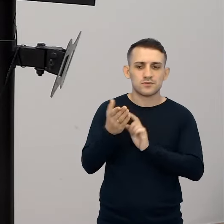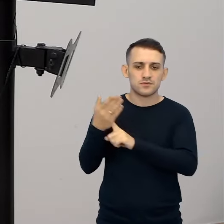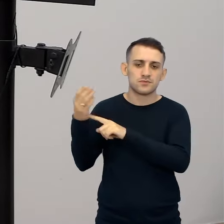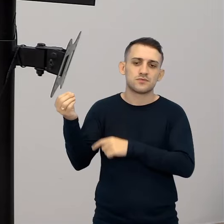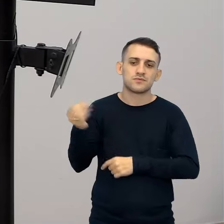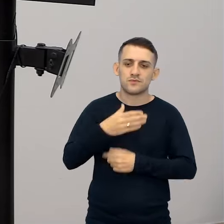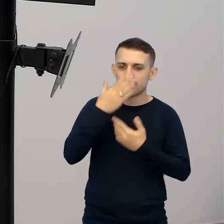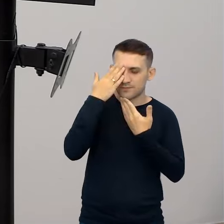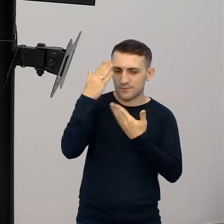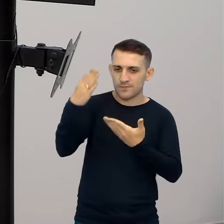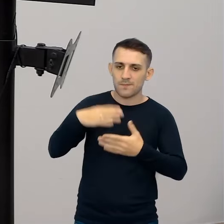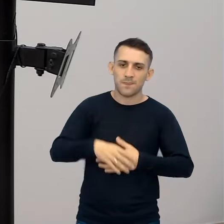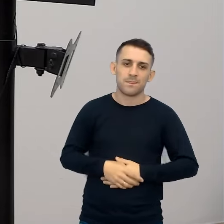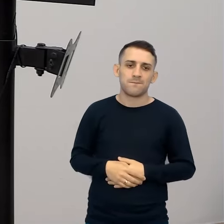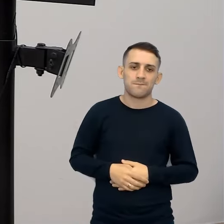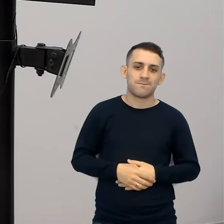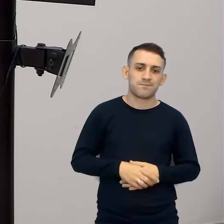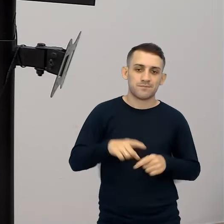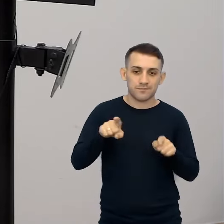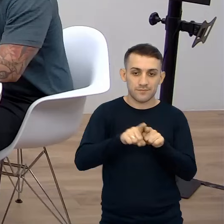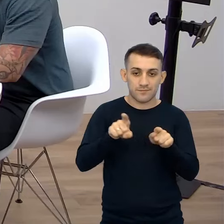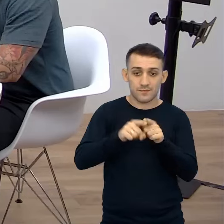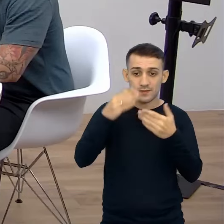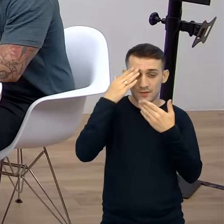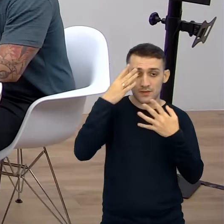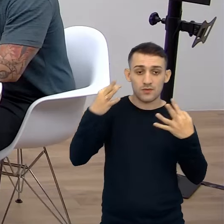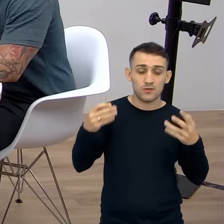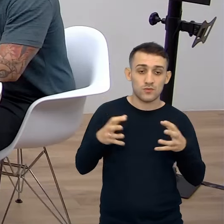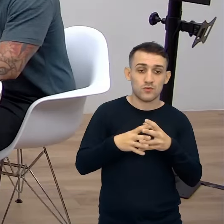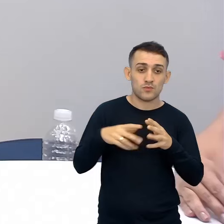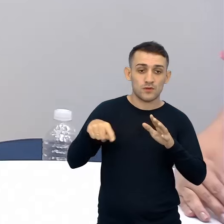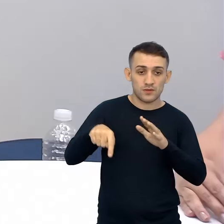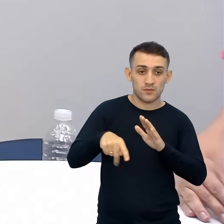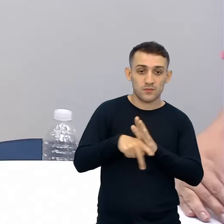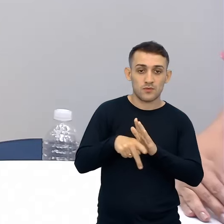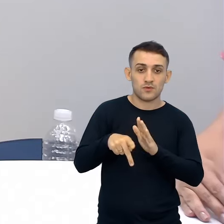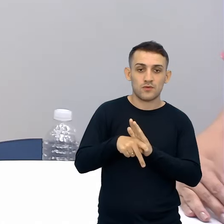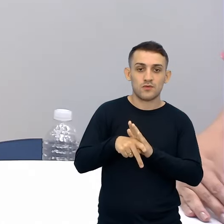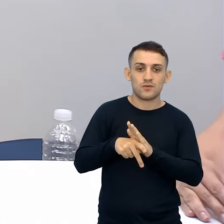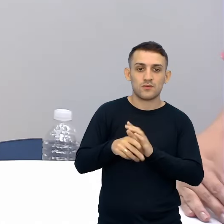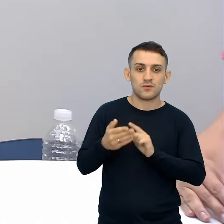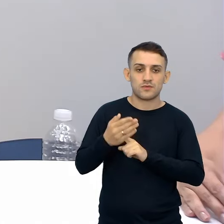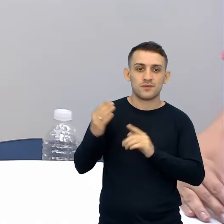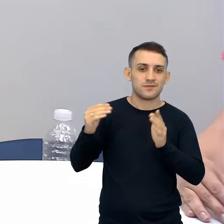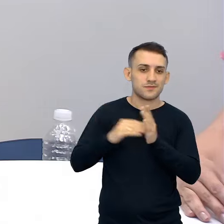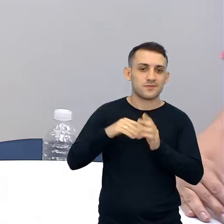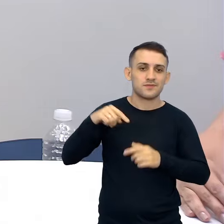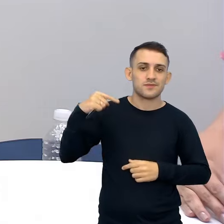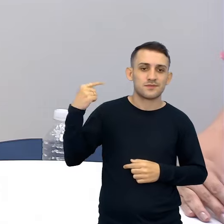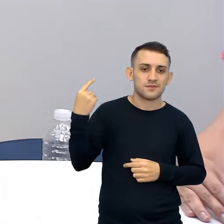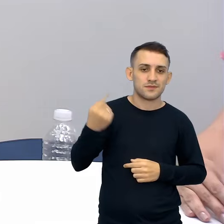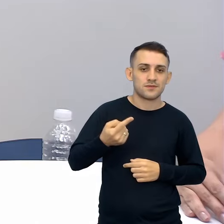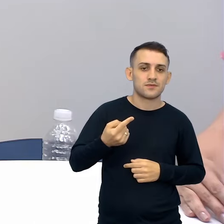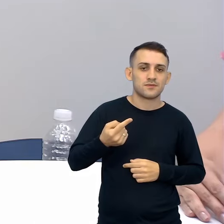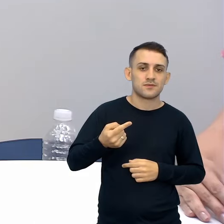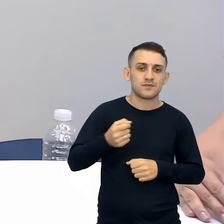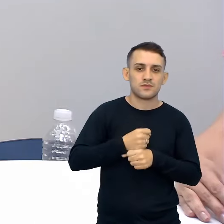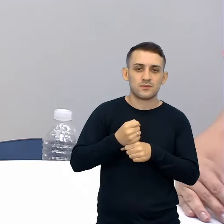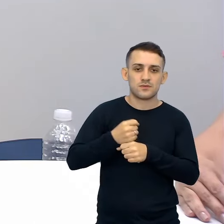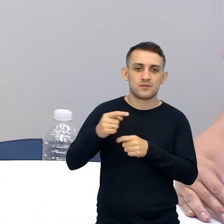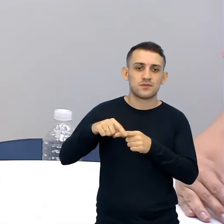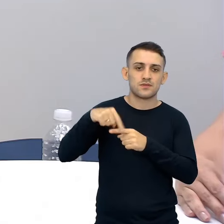inovação. Muito obrigado, viu, Arlete? Agradeço também a toda a equipe técnica. E, pessoal, até a próxima, no próximo